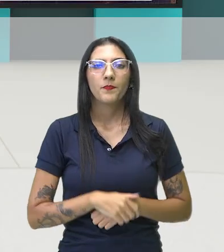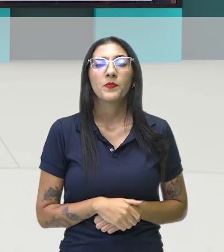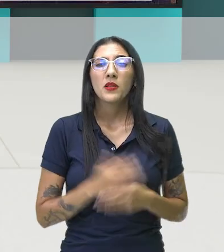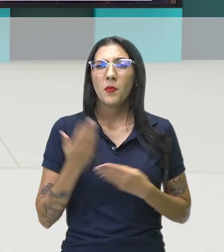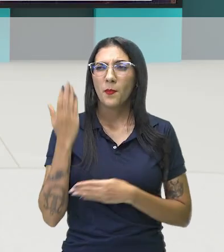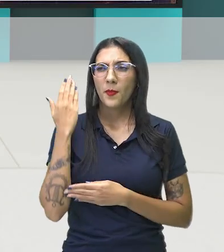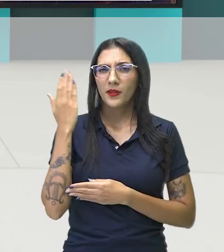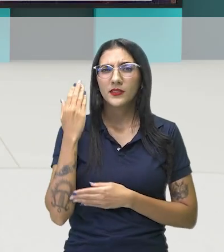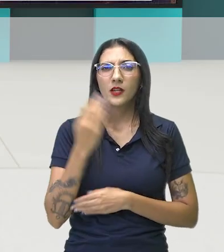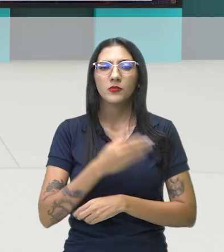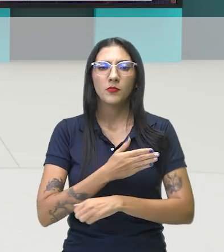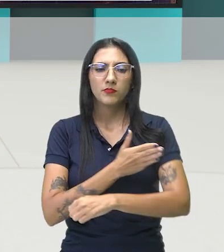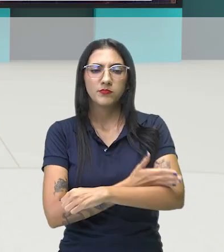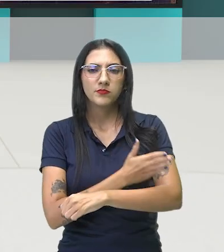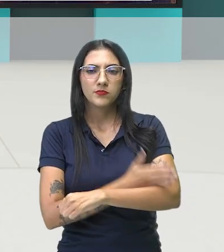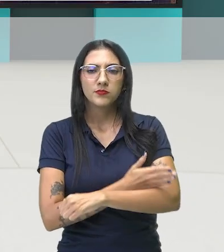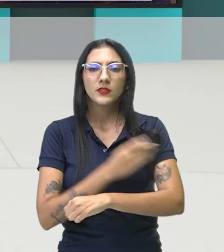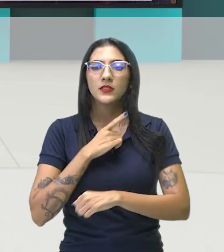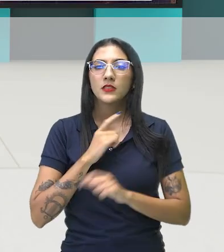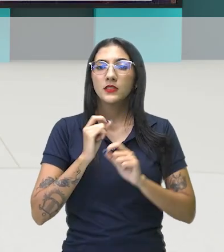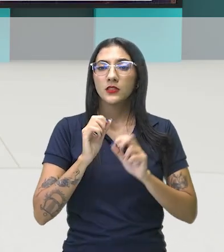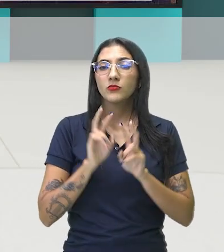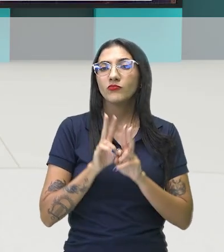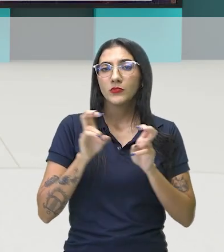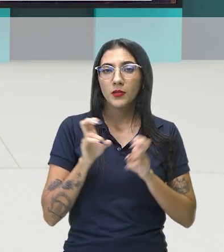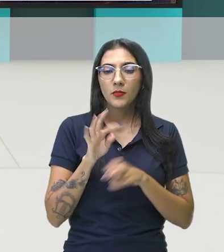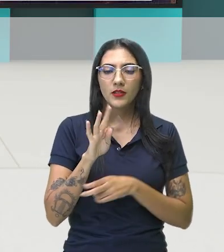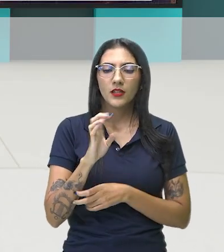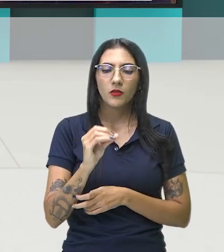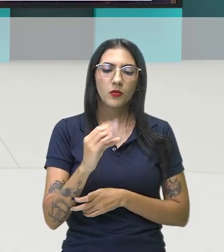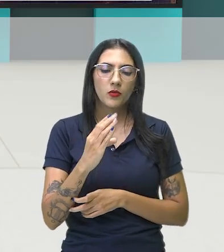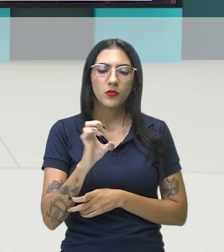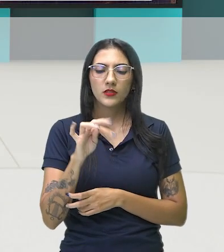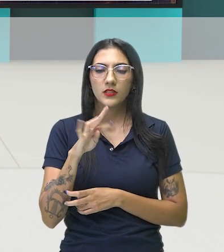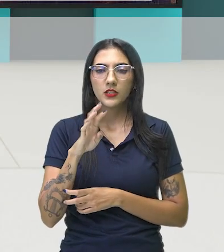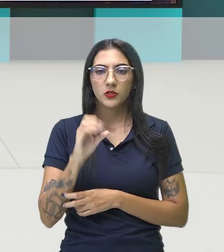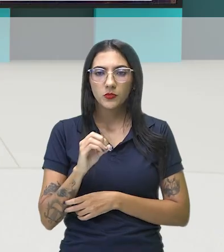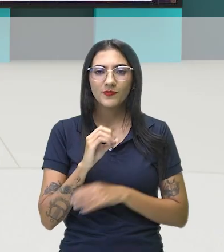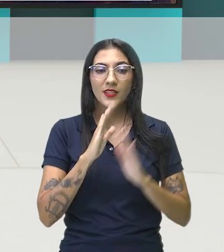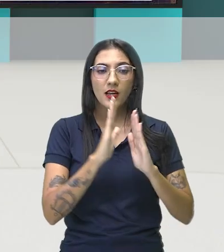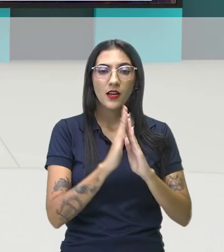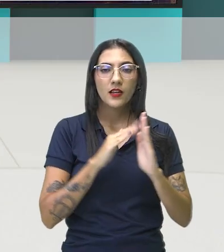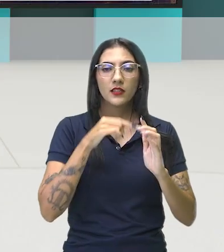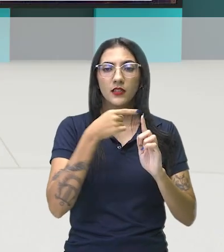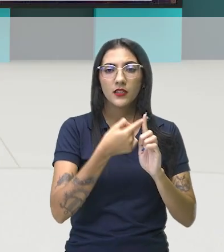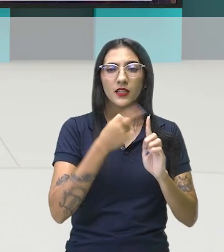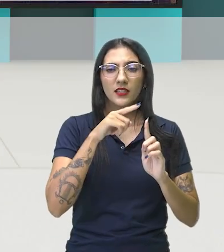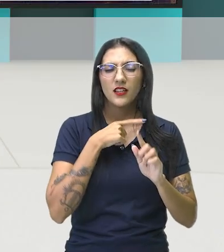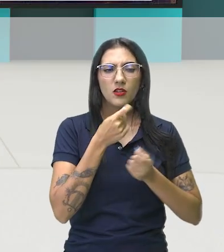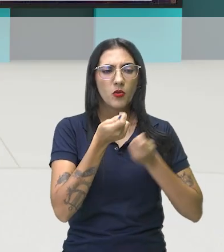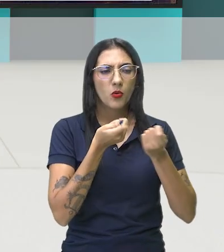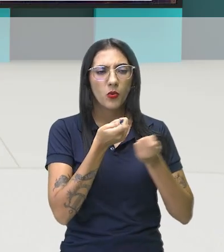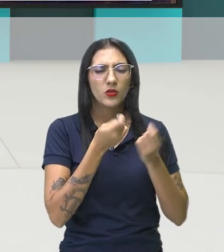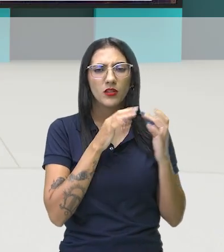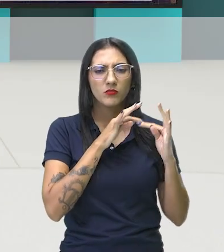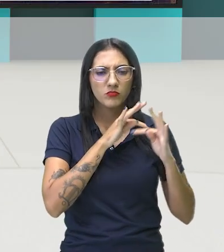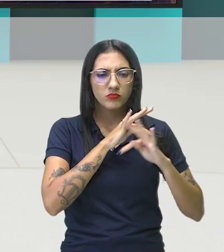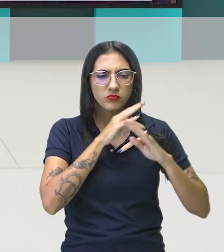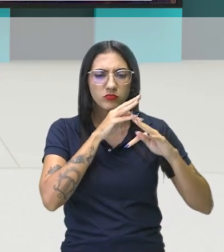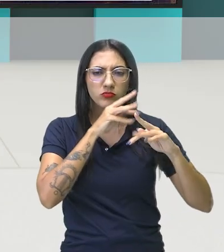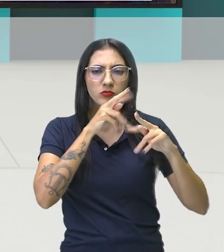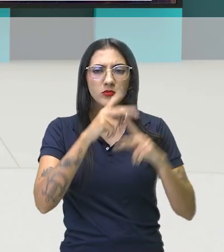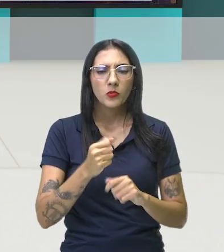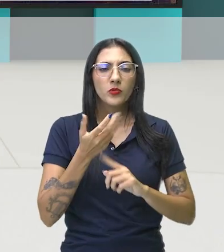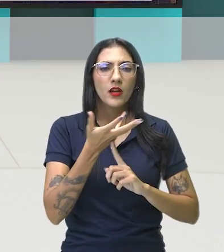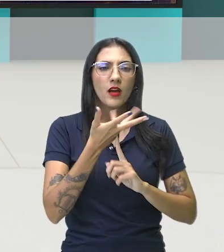durante a Idade Média, havia o teocentrismo, porque a igreja controlava toda as obras de